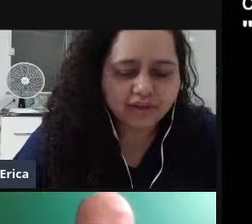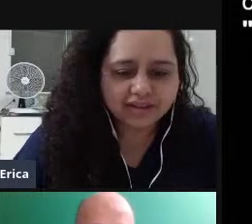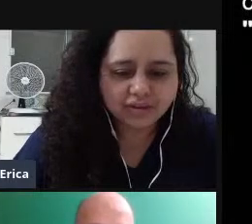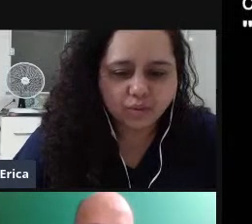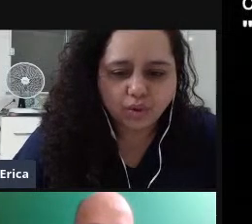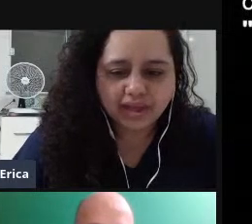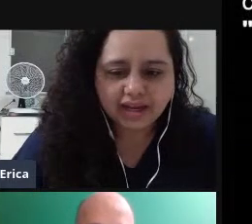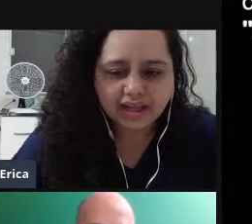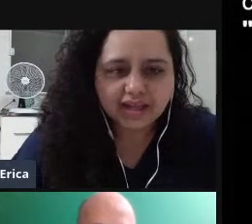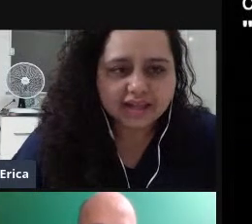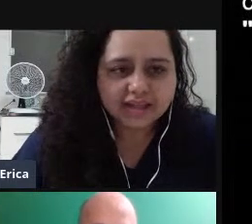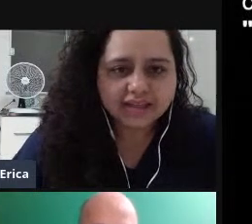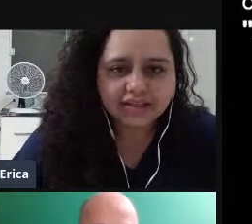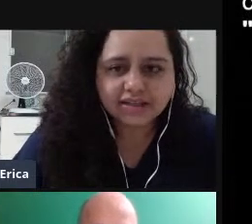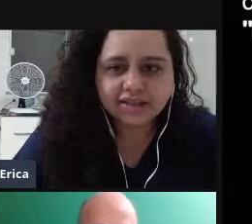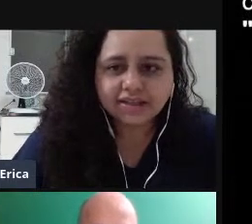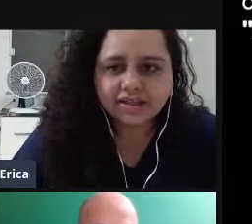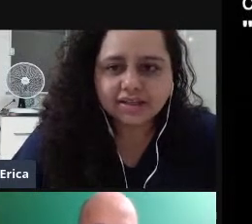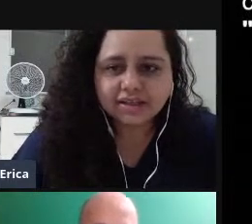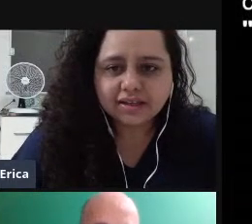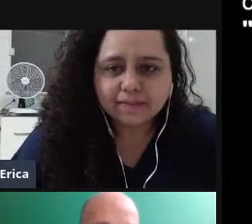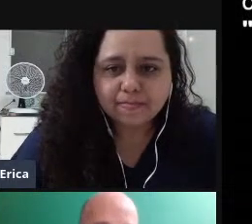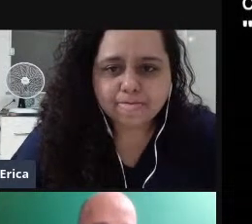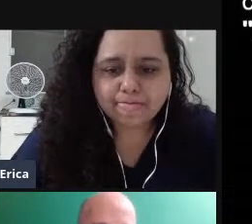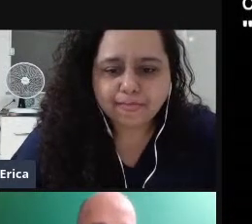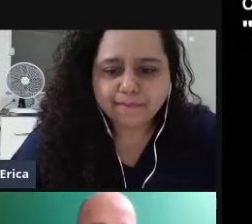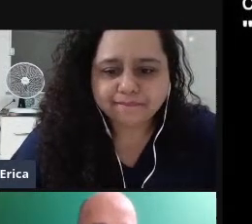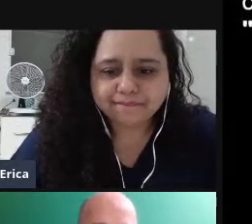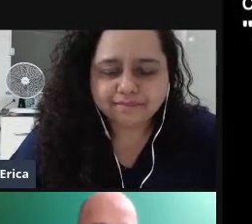para eu ficar tranquila.